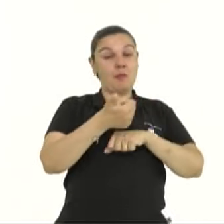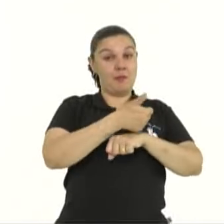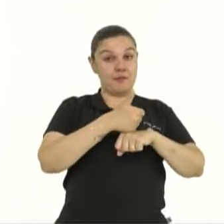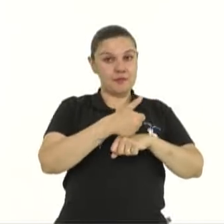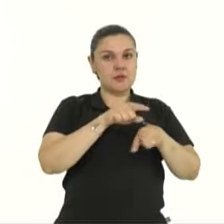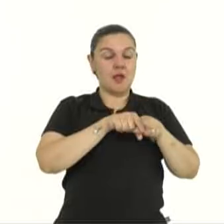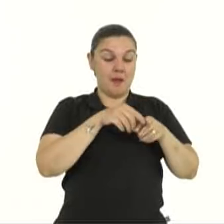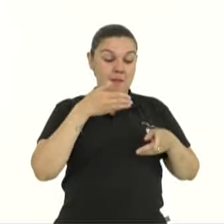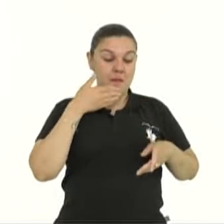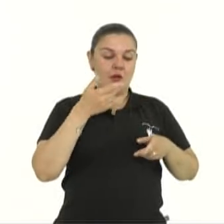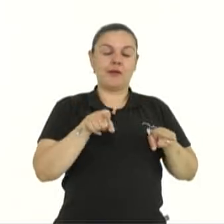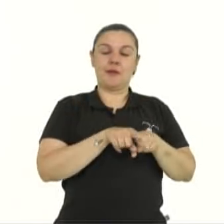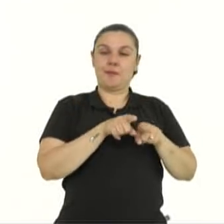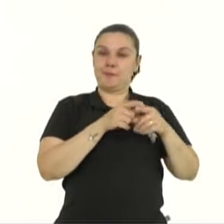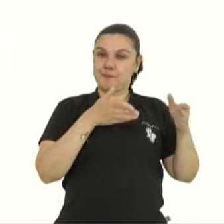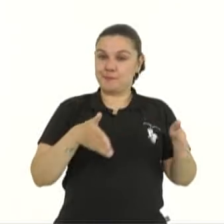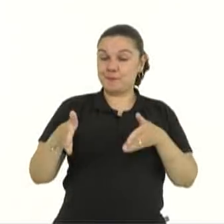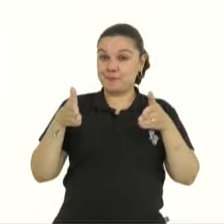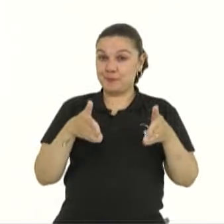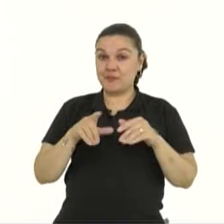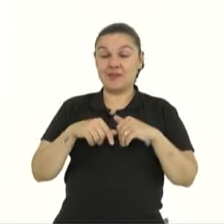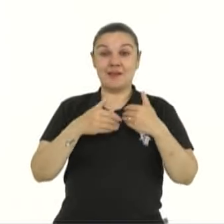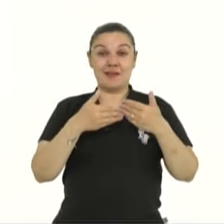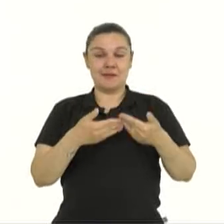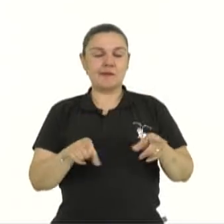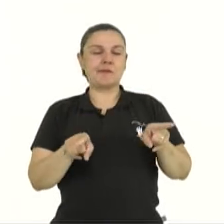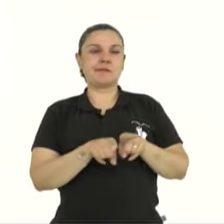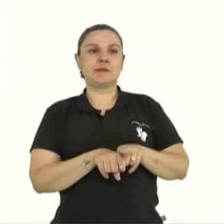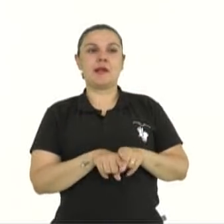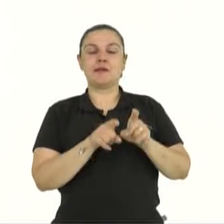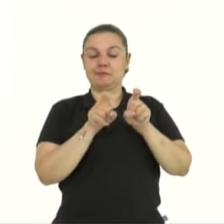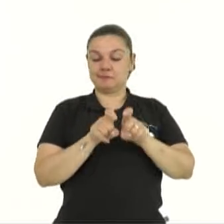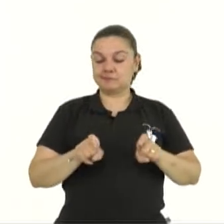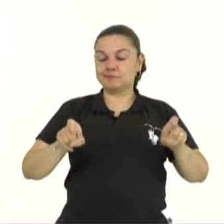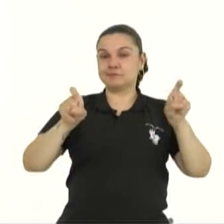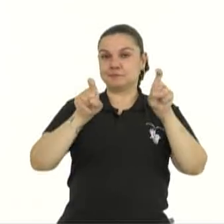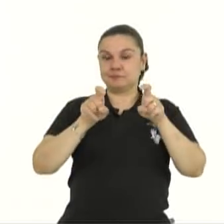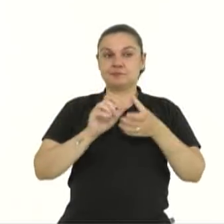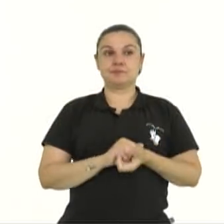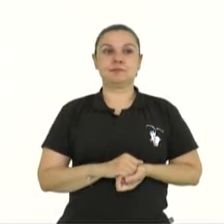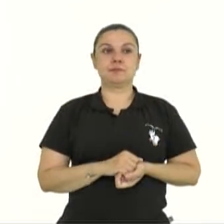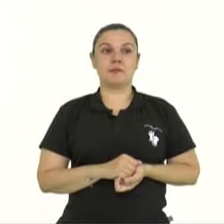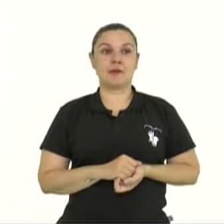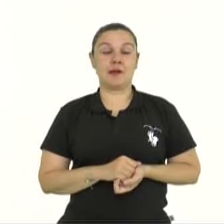rendimento e produtividade. E aí nós vamos ter informática,